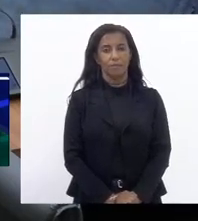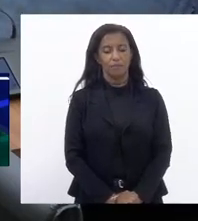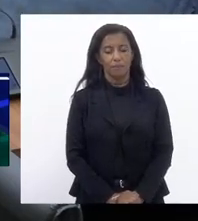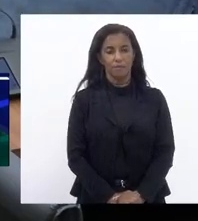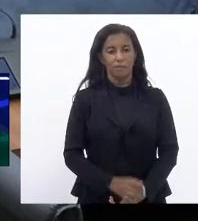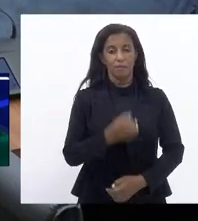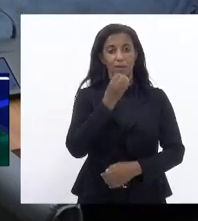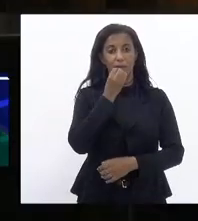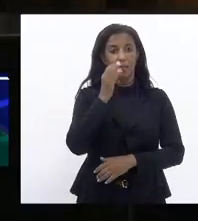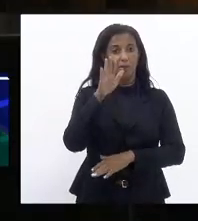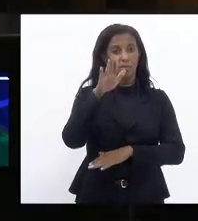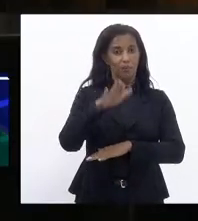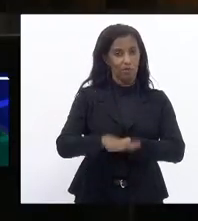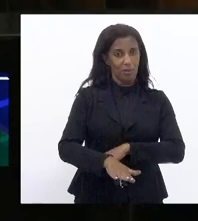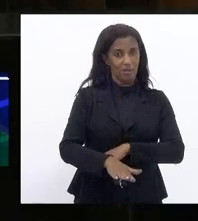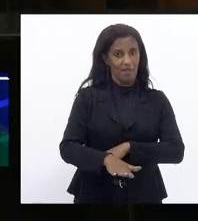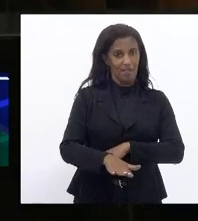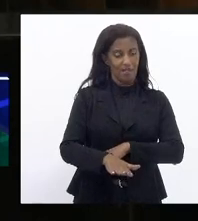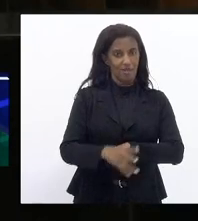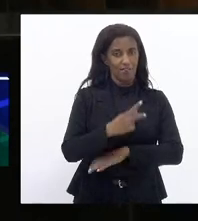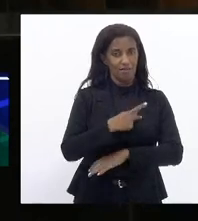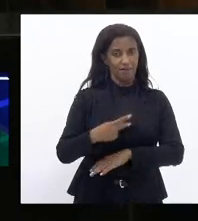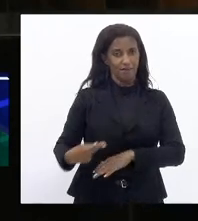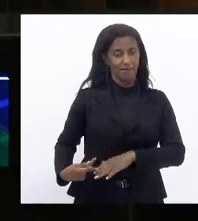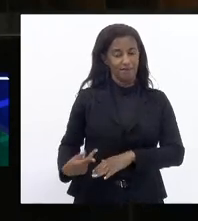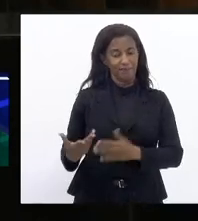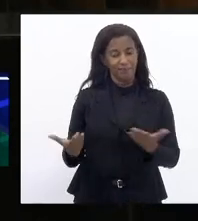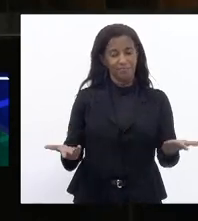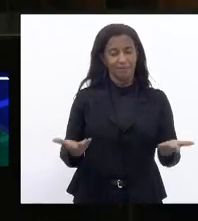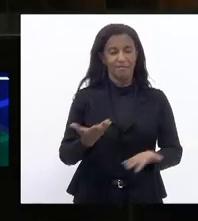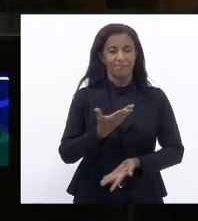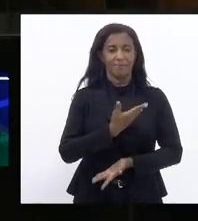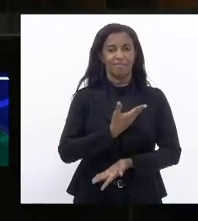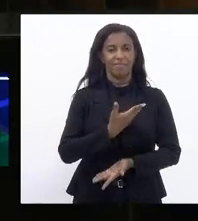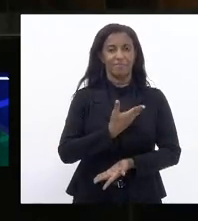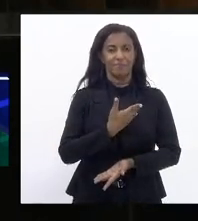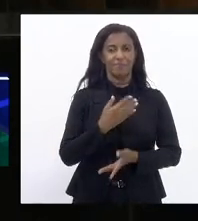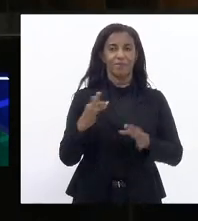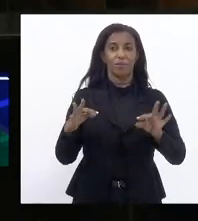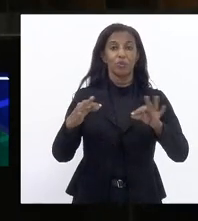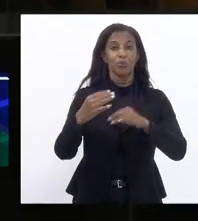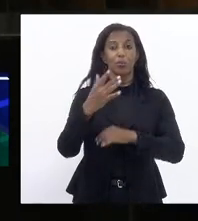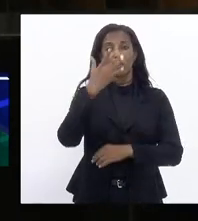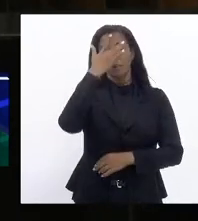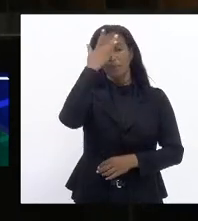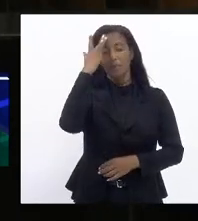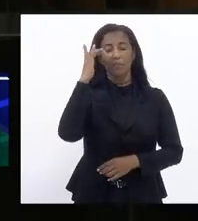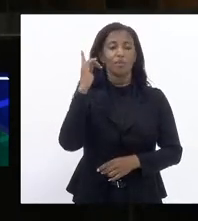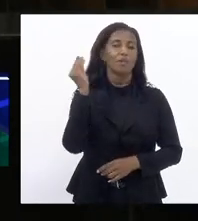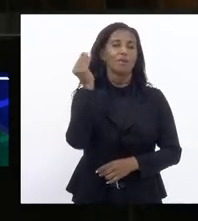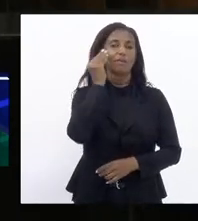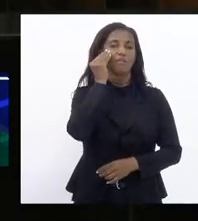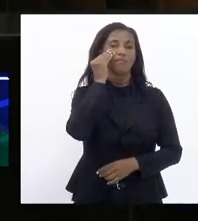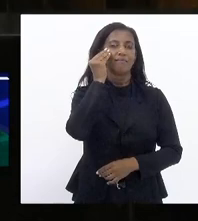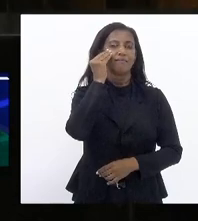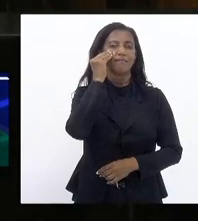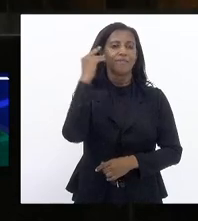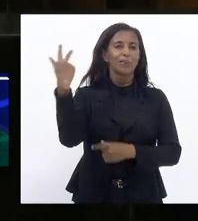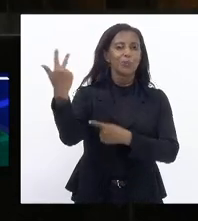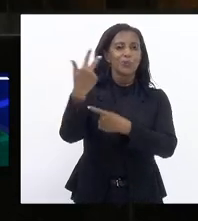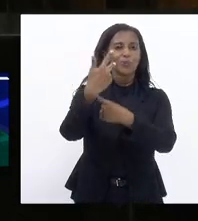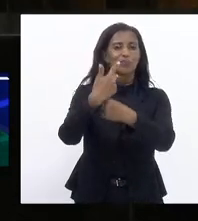Boa tarde, presidente. Boa tarde, meus nobres colegas. Todos aqueles também que nos assistem pela